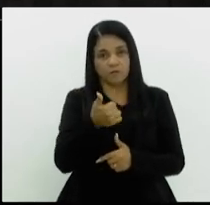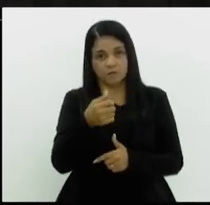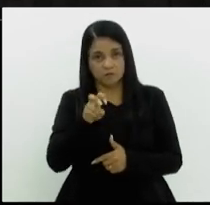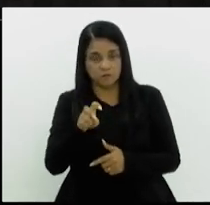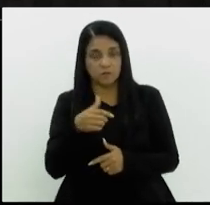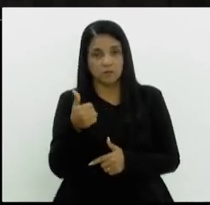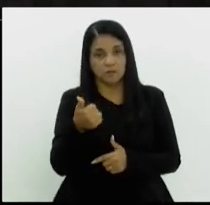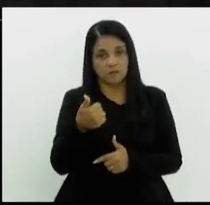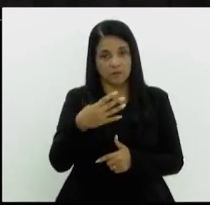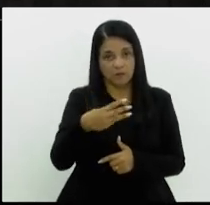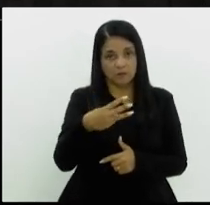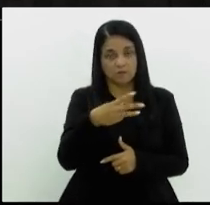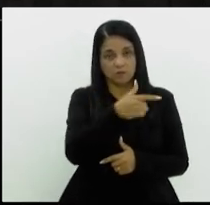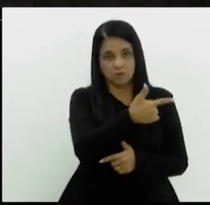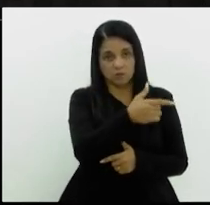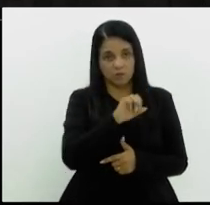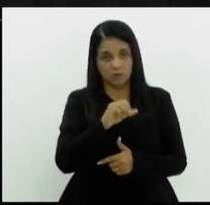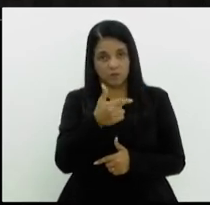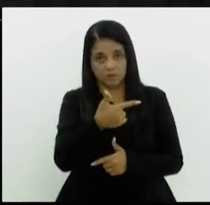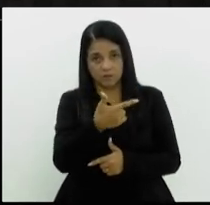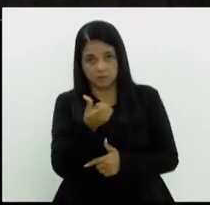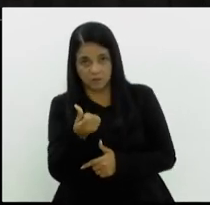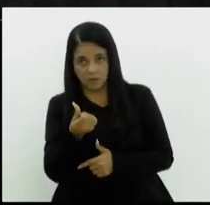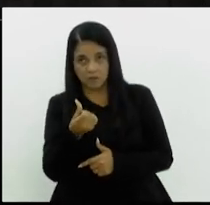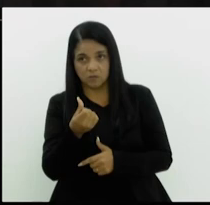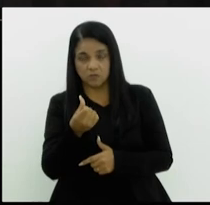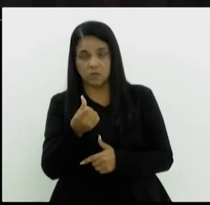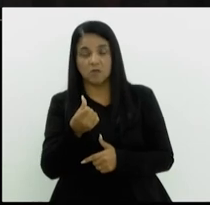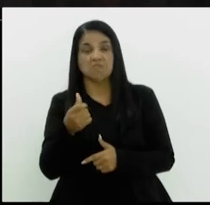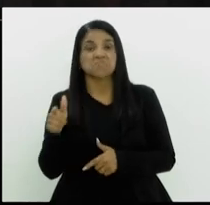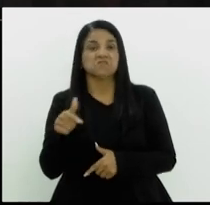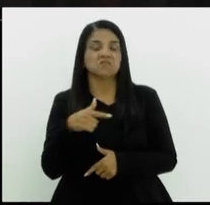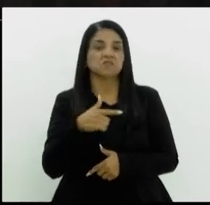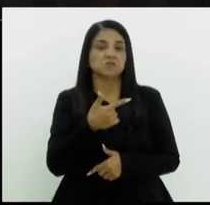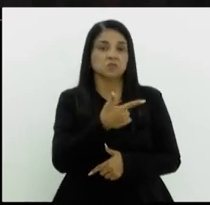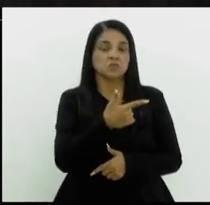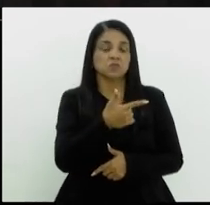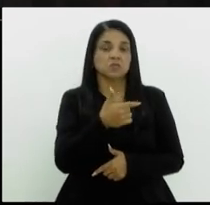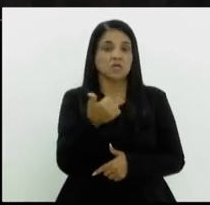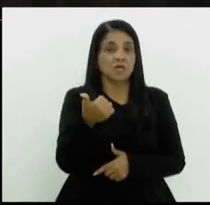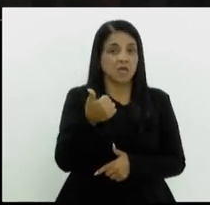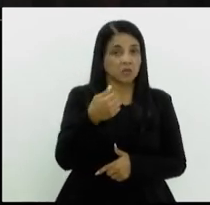26 e arredondar para 14 de 27,